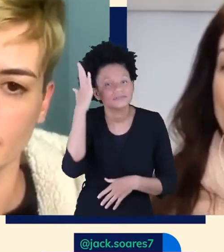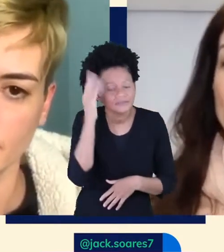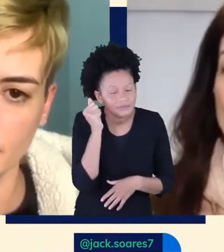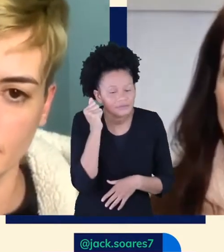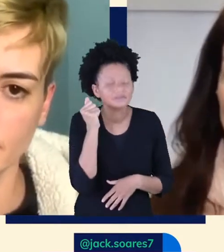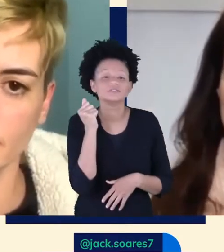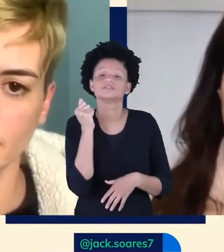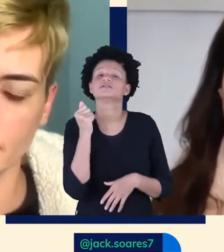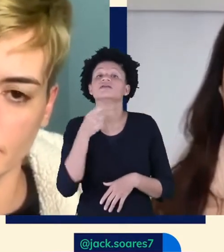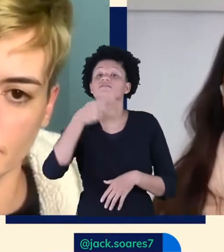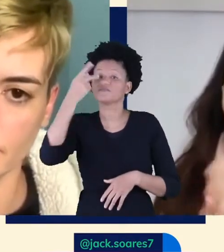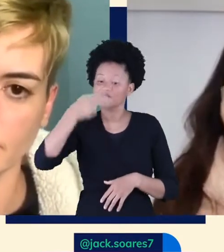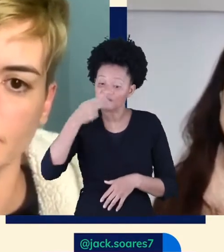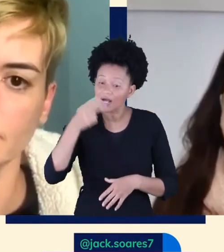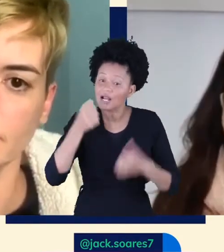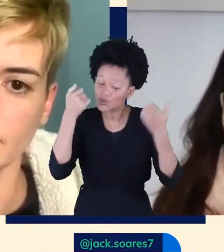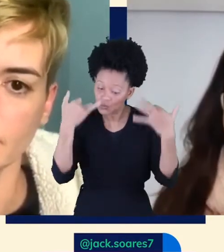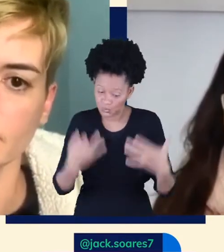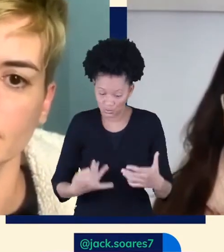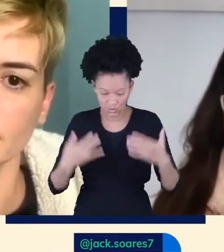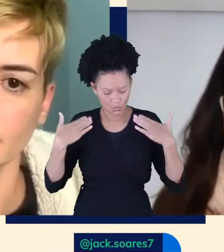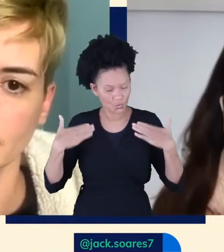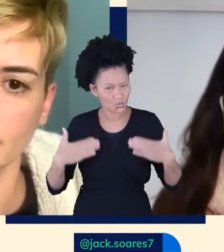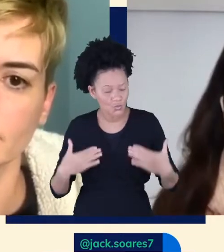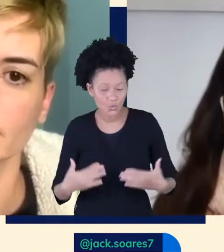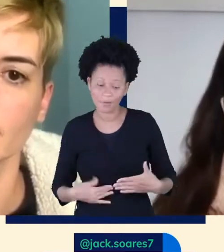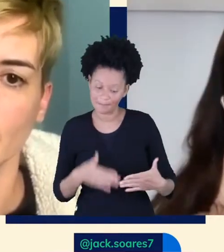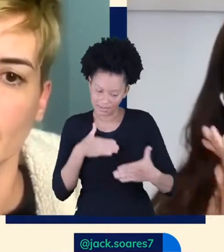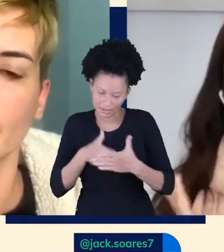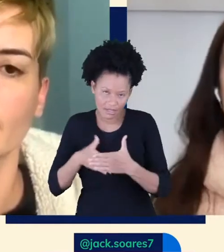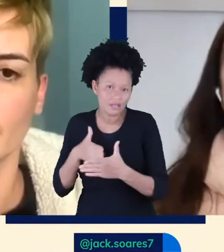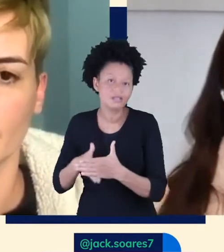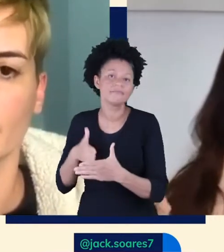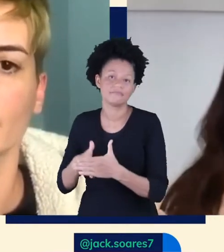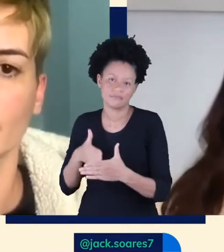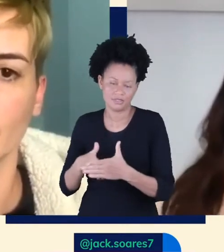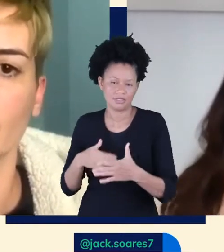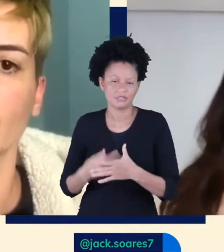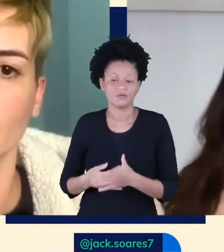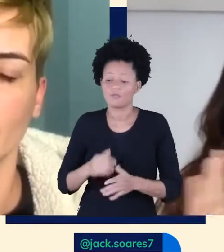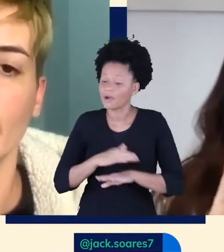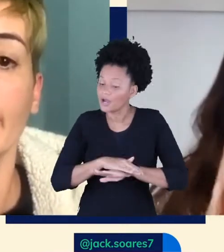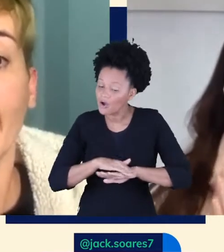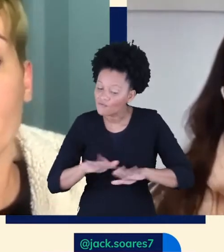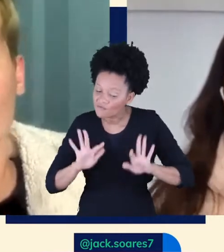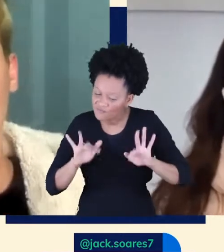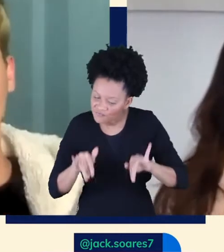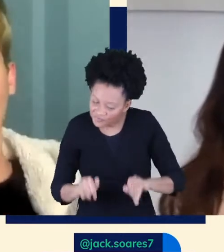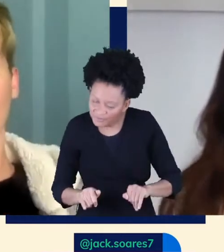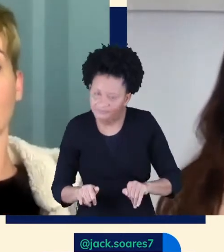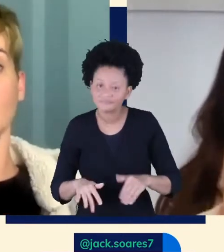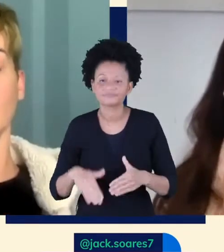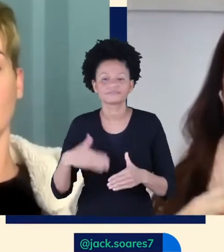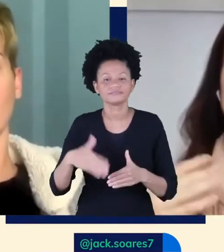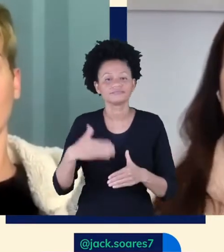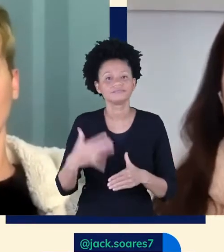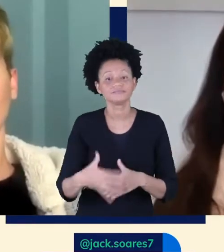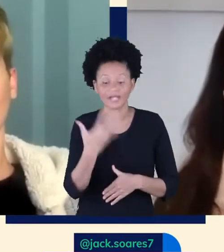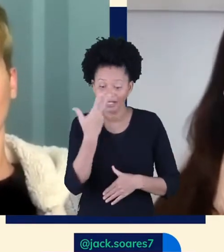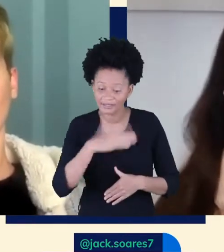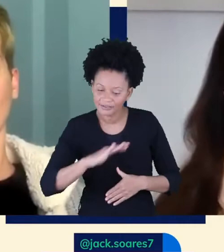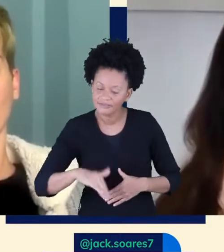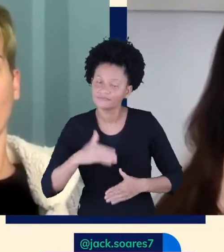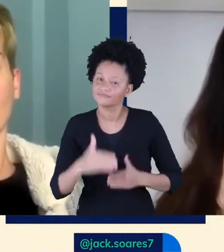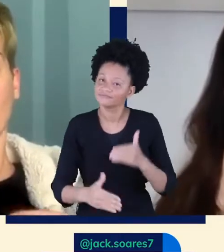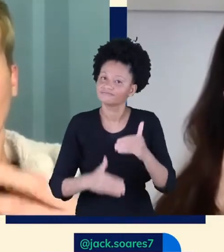está reafirmando esse corpo, mas também colocando os limites, né? O banho termina ali. E progressivamente a criança vai